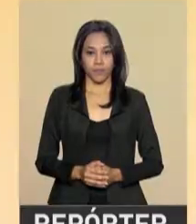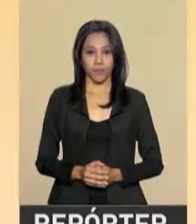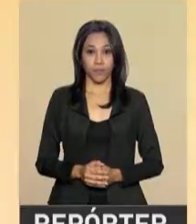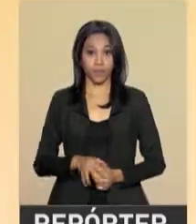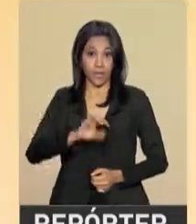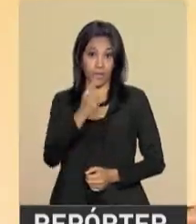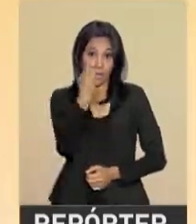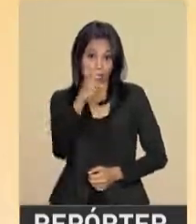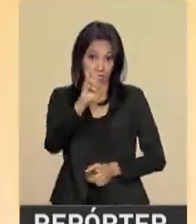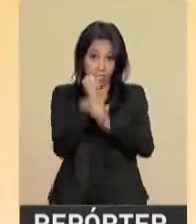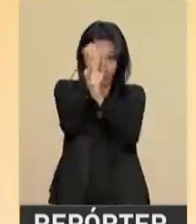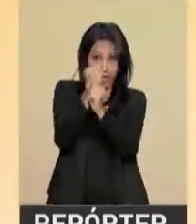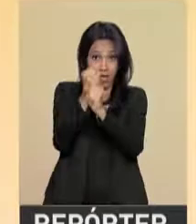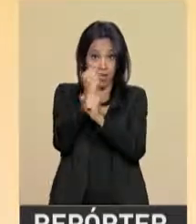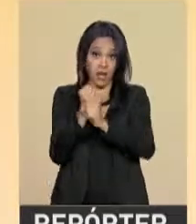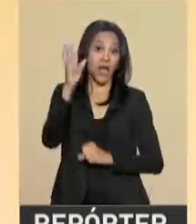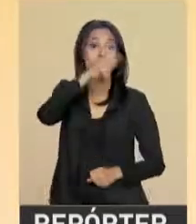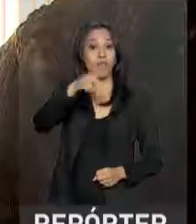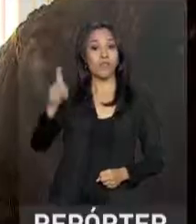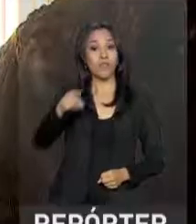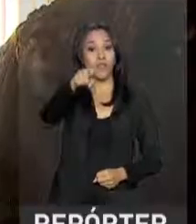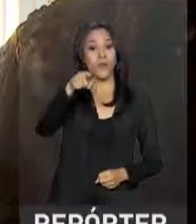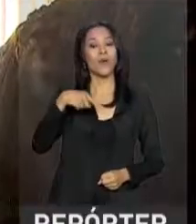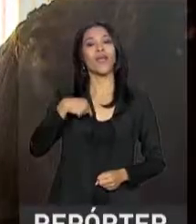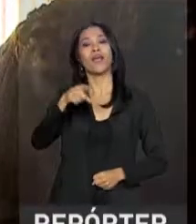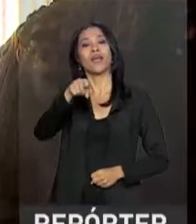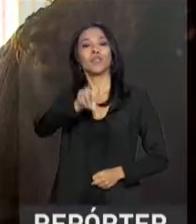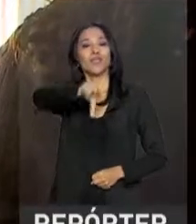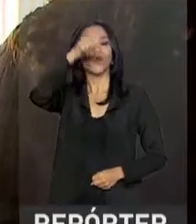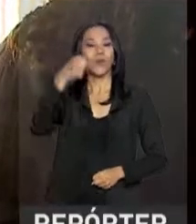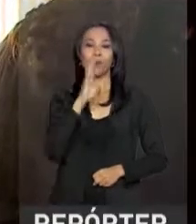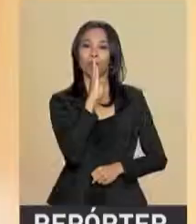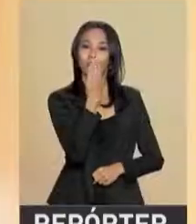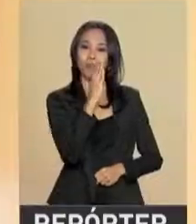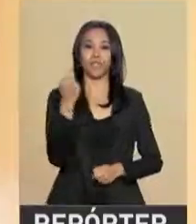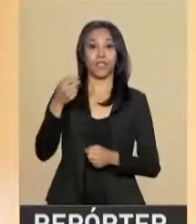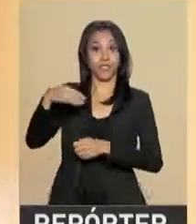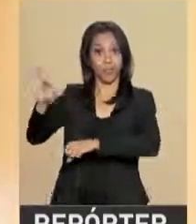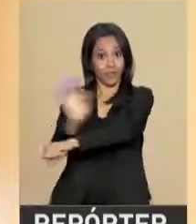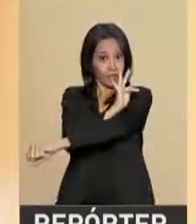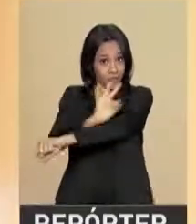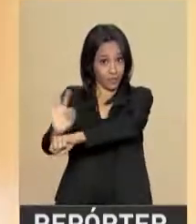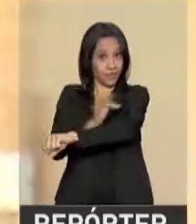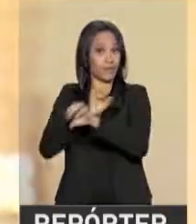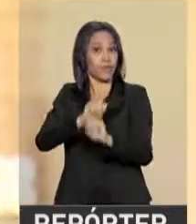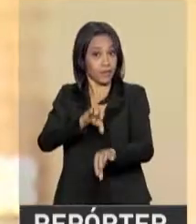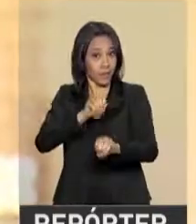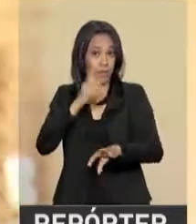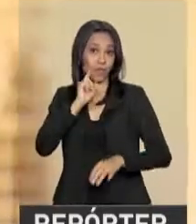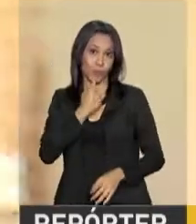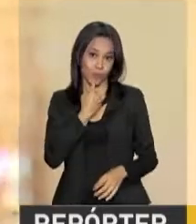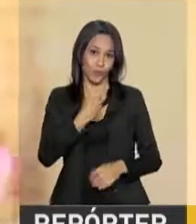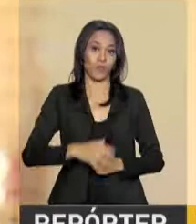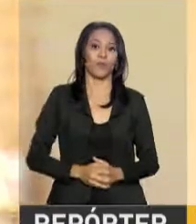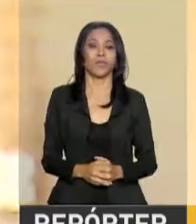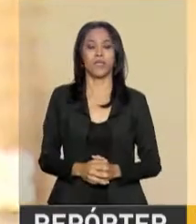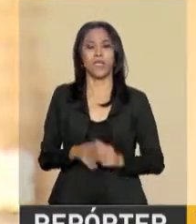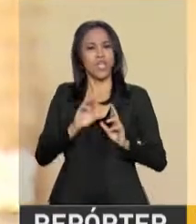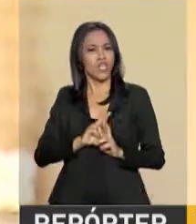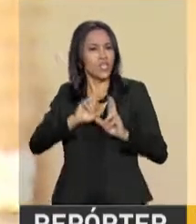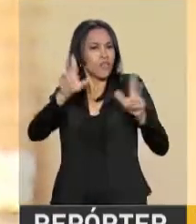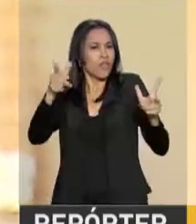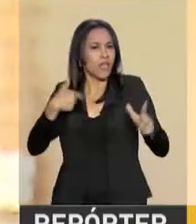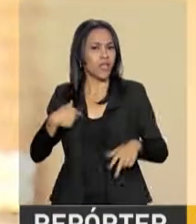Há 15 anos, a professora Tatiana escolheu dar aulas de Biologia e Física para alunos surdos. Diferentemente dos